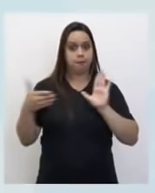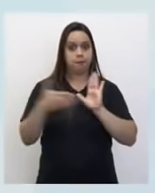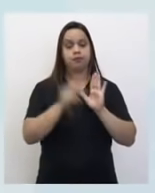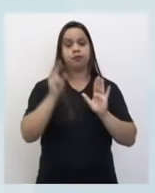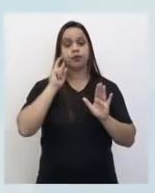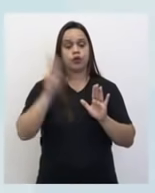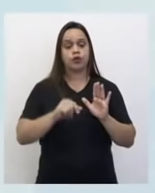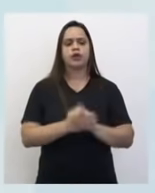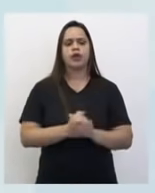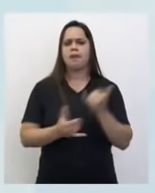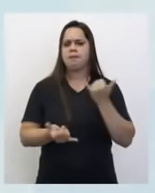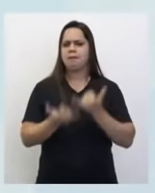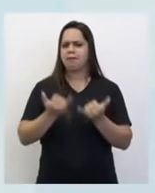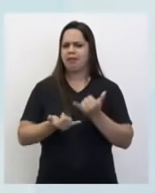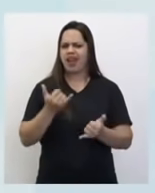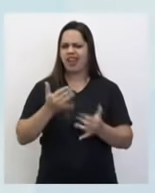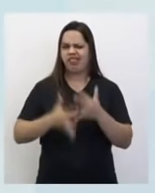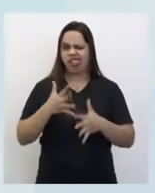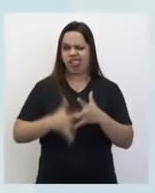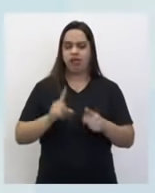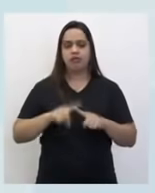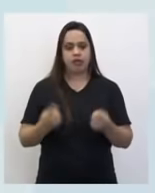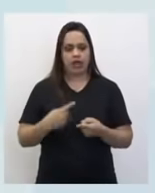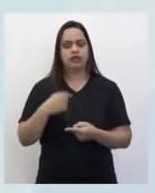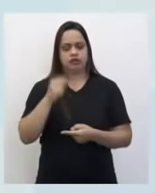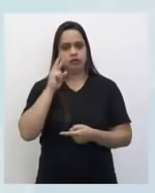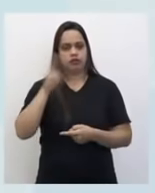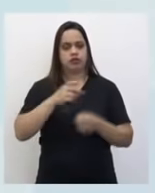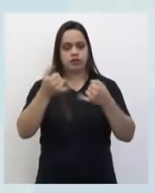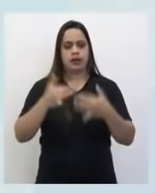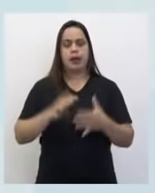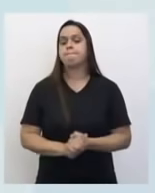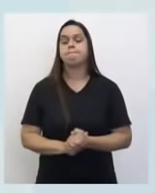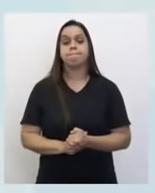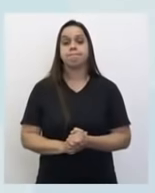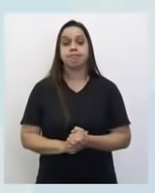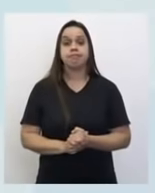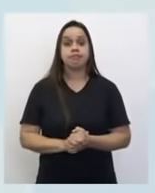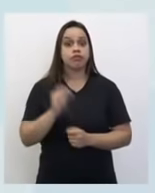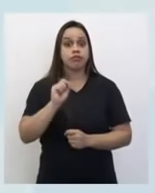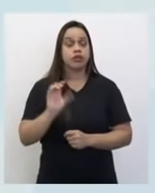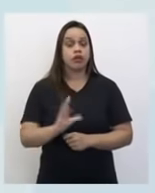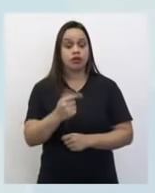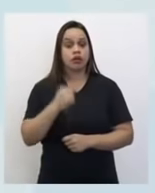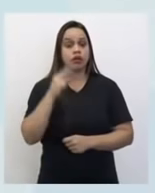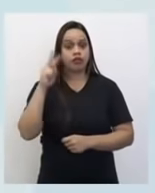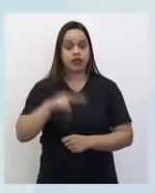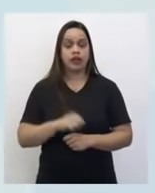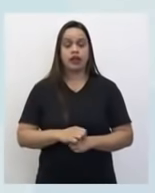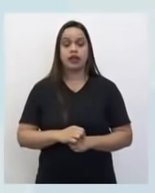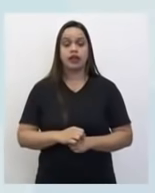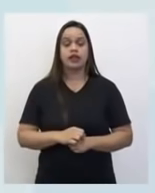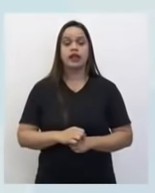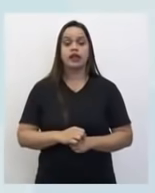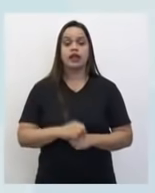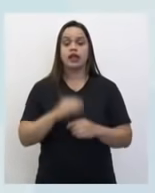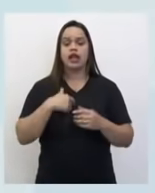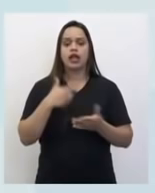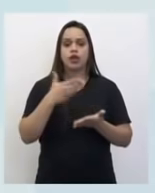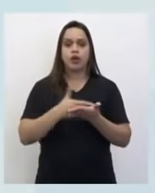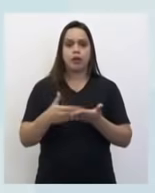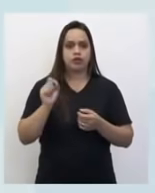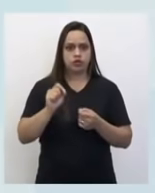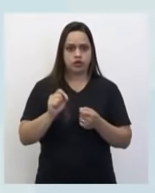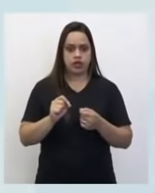Vai parecer confuso, mas vai dar bom. Entendeu? O que que acontece? O sistema binário ele vai participar da vai partir da ideia do